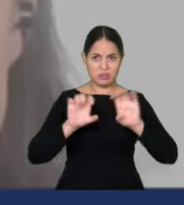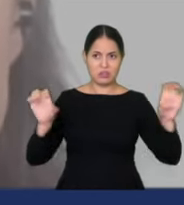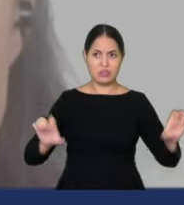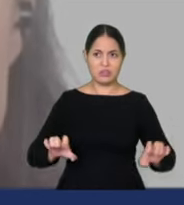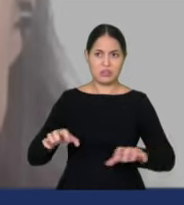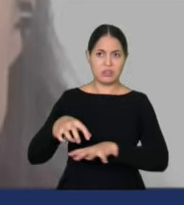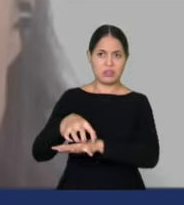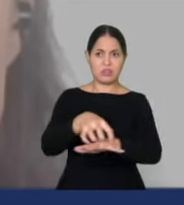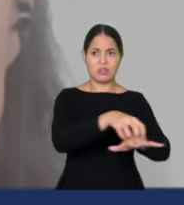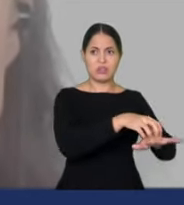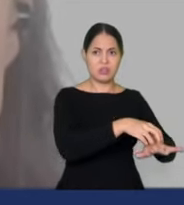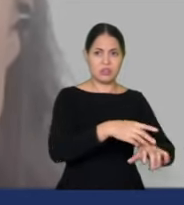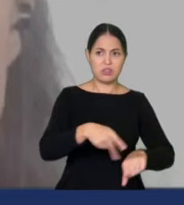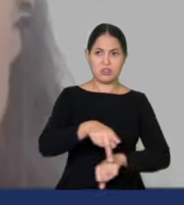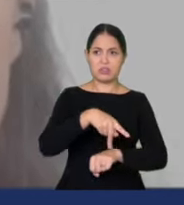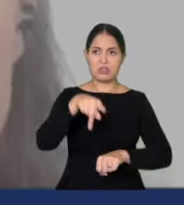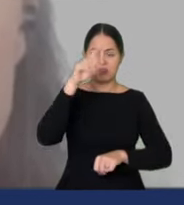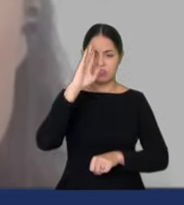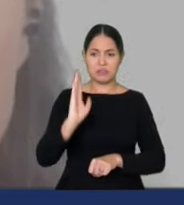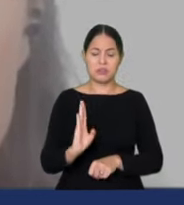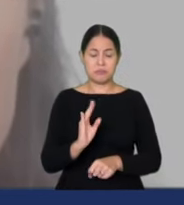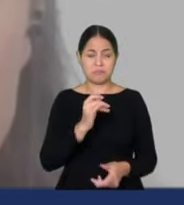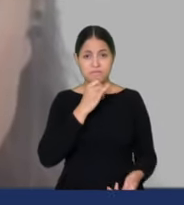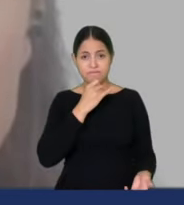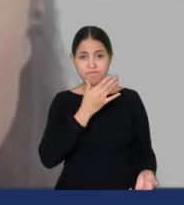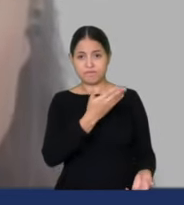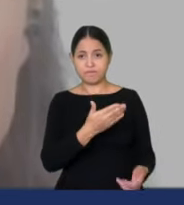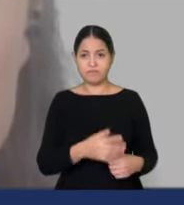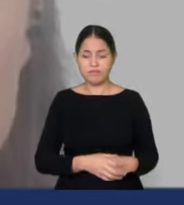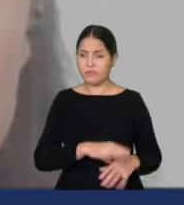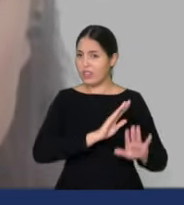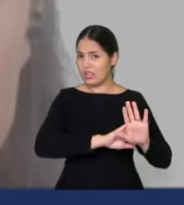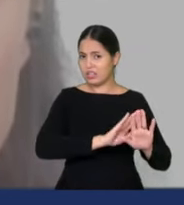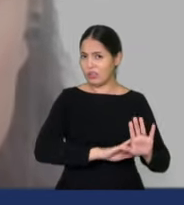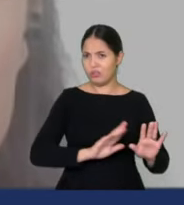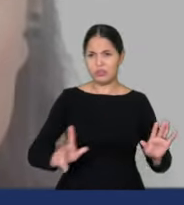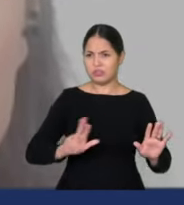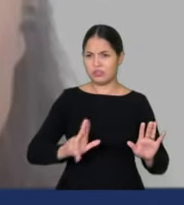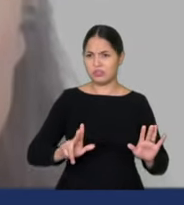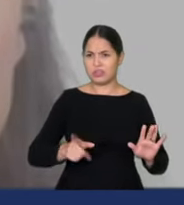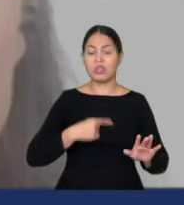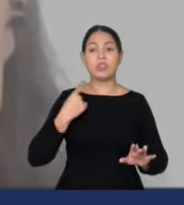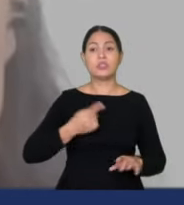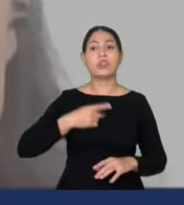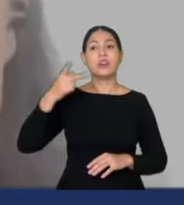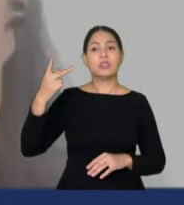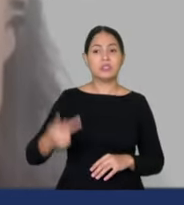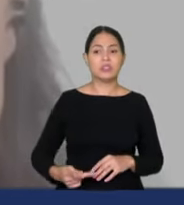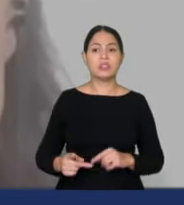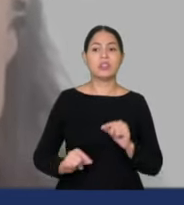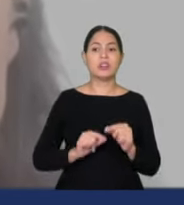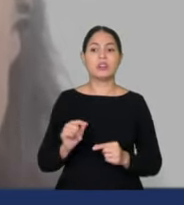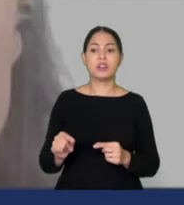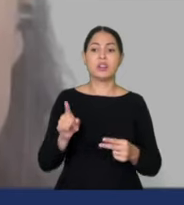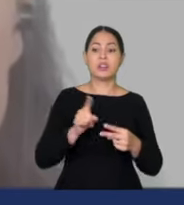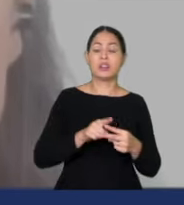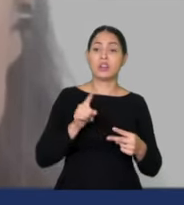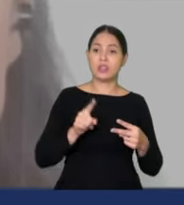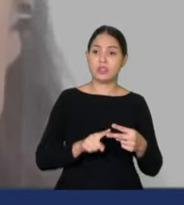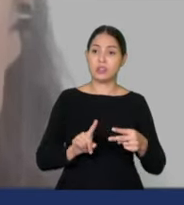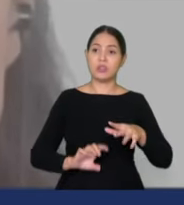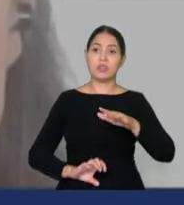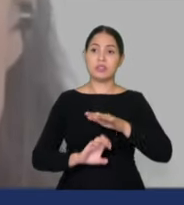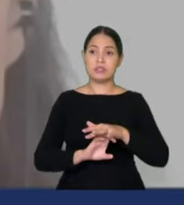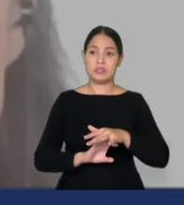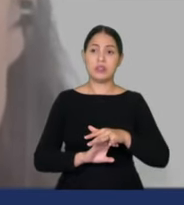estruturantes desse país. Então, não cabe aqui ideologia, cabe observar que estão em jogo as duas empresas estatais que têm